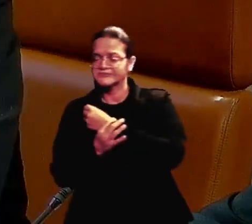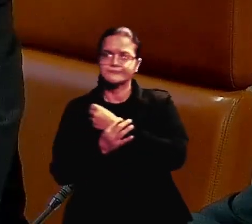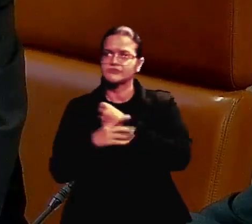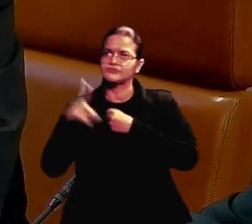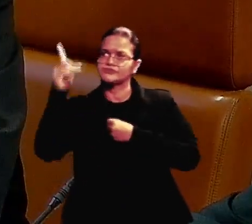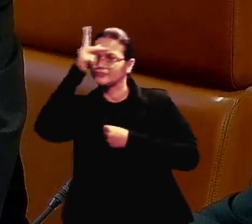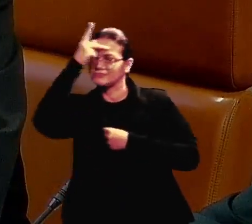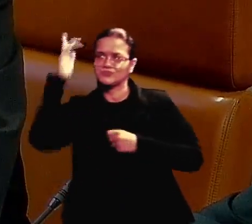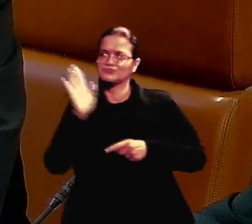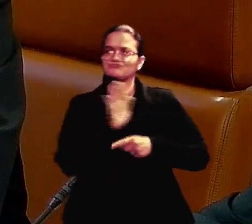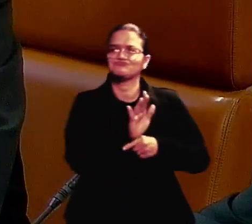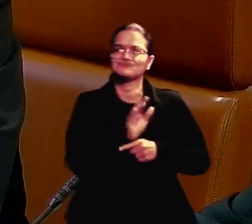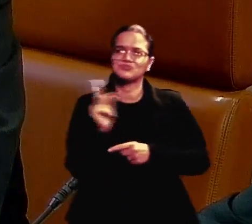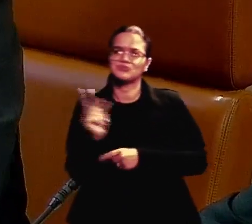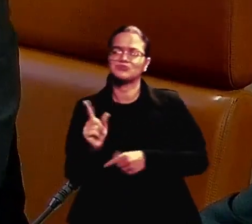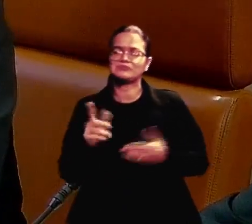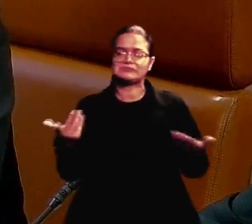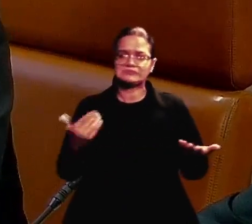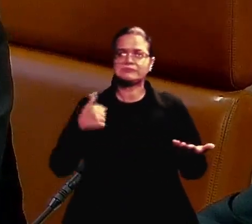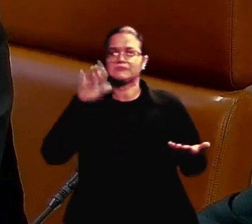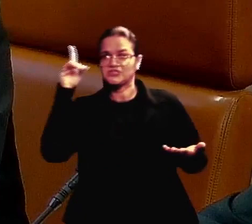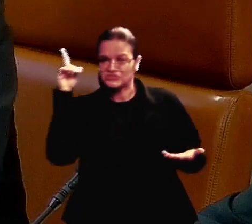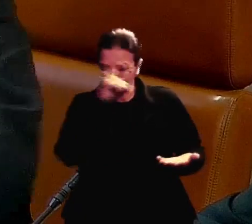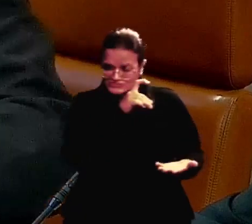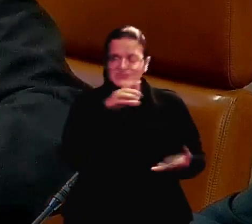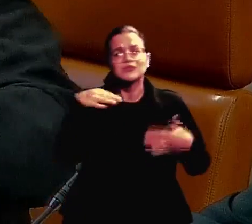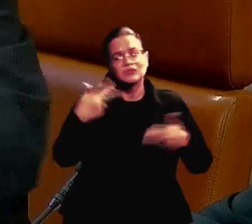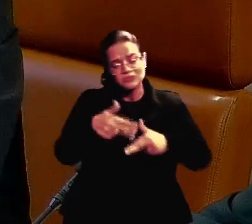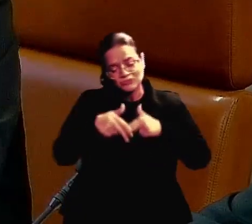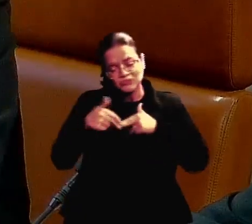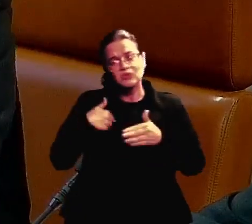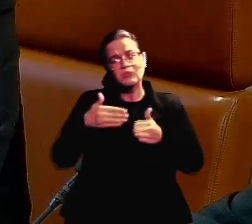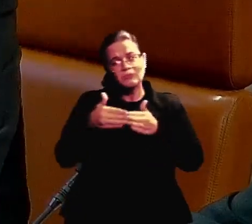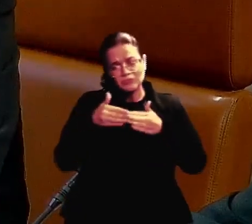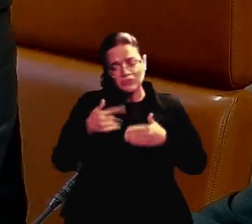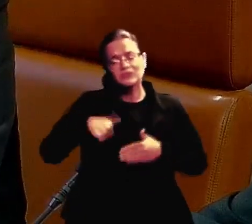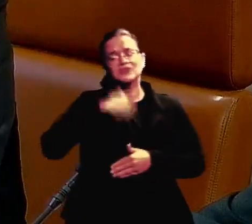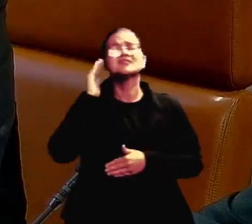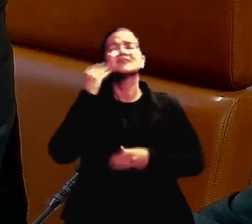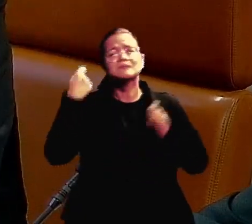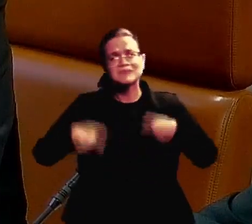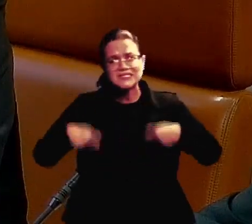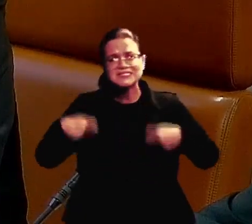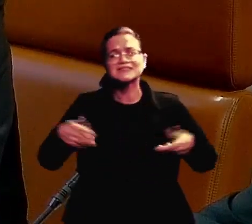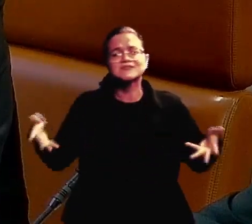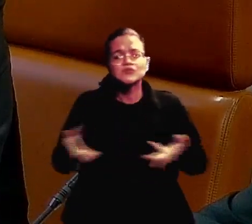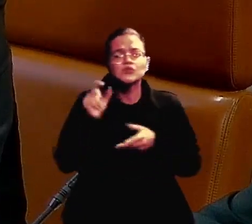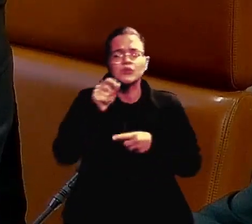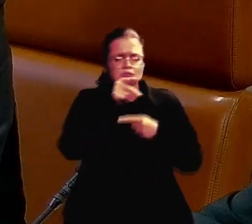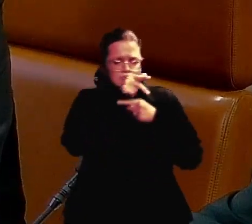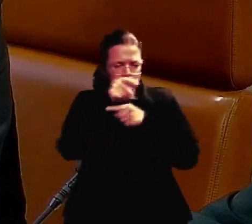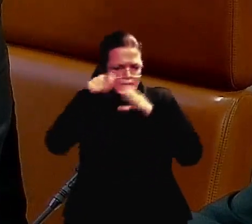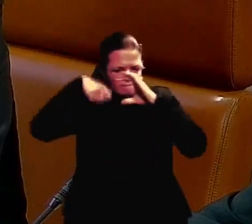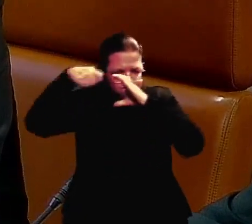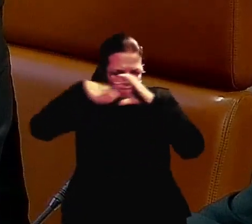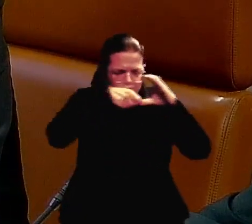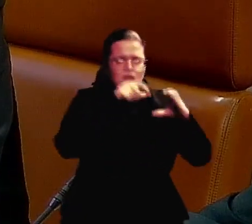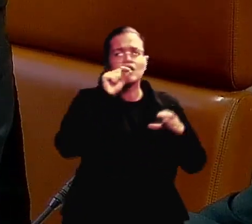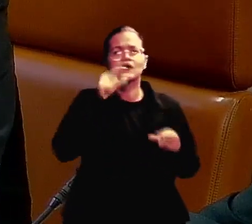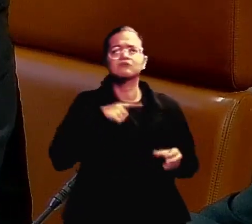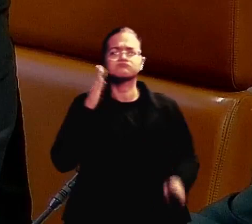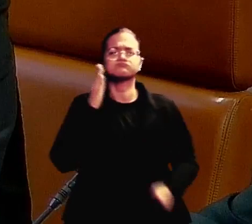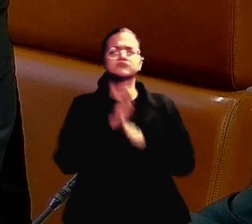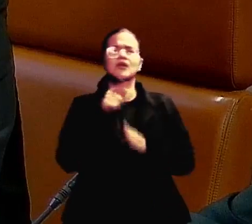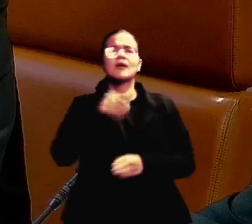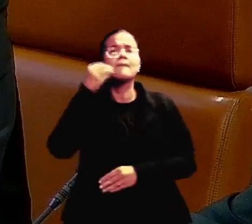é mais complexo, né? É mais difícil. Então, por isso é que nós entendemos a potencializar, profissionalizar,